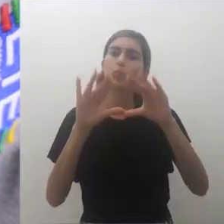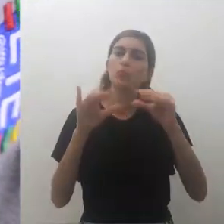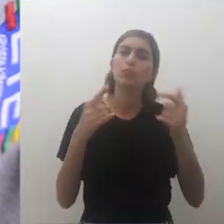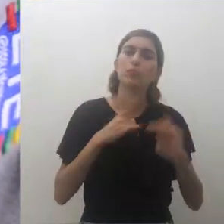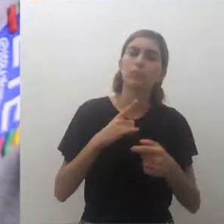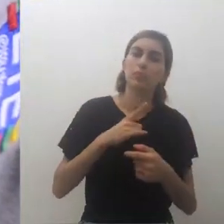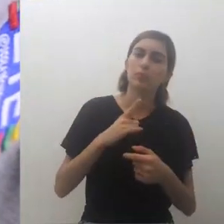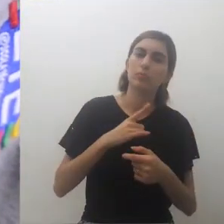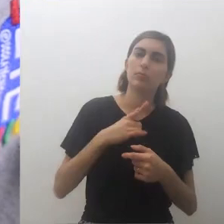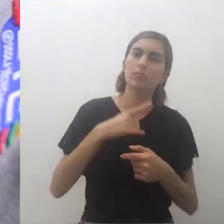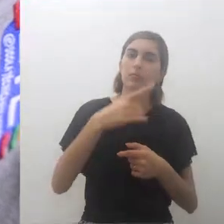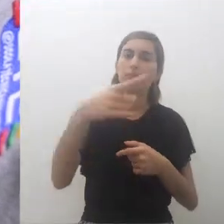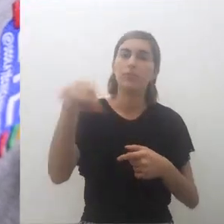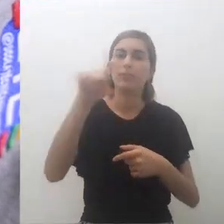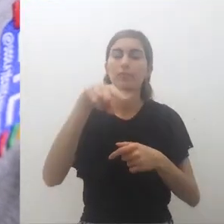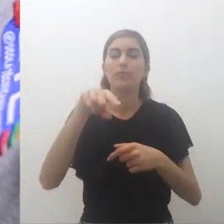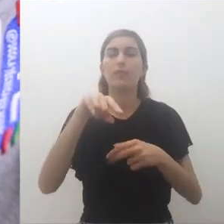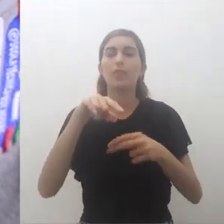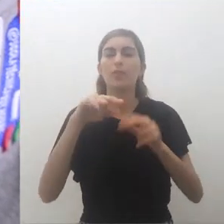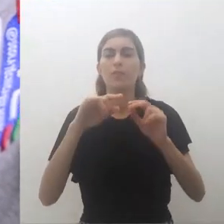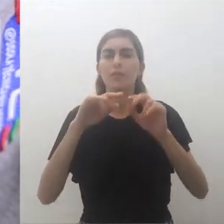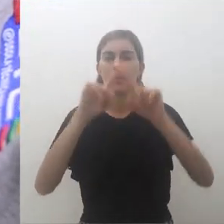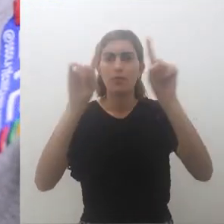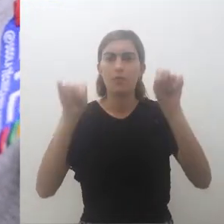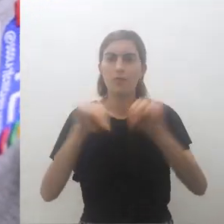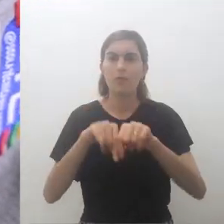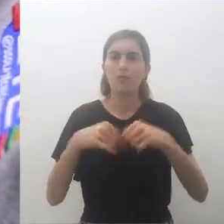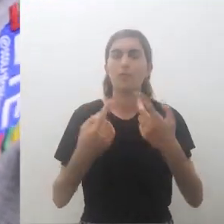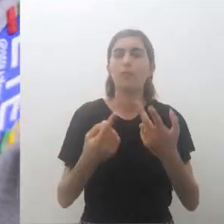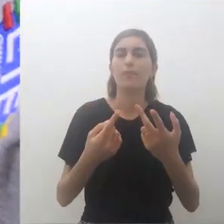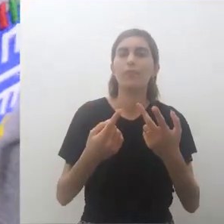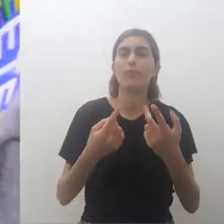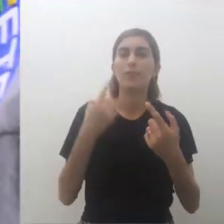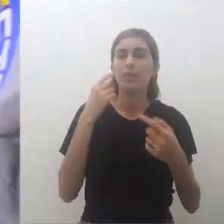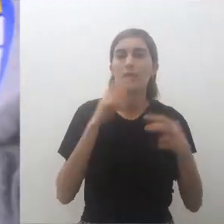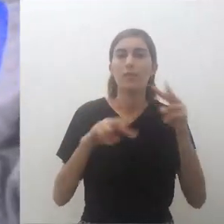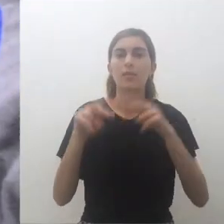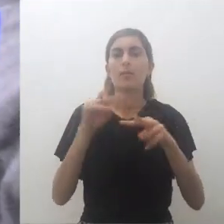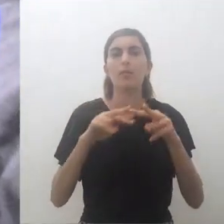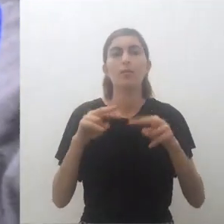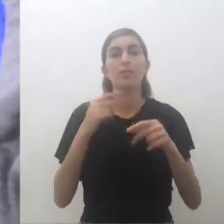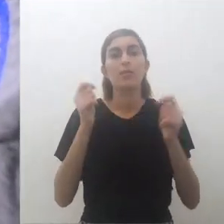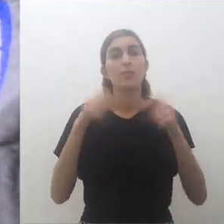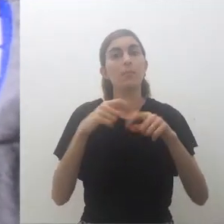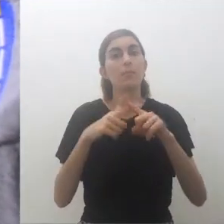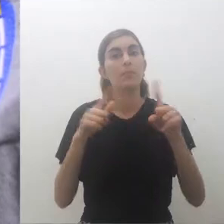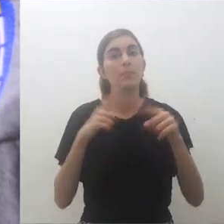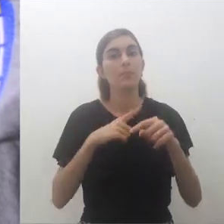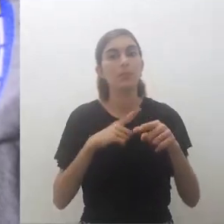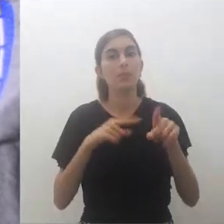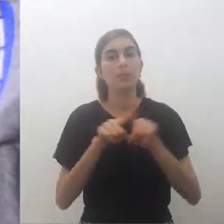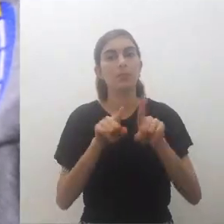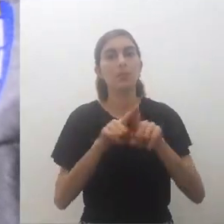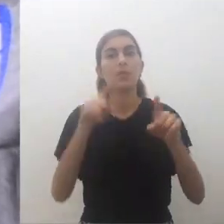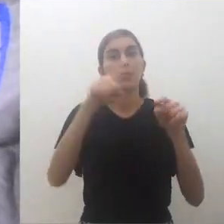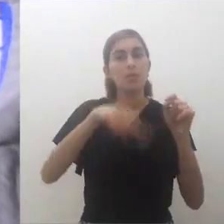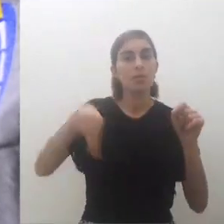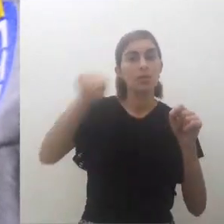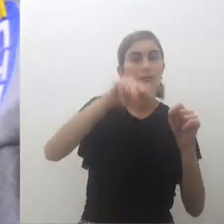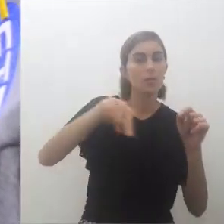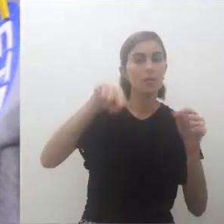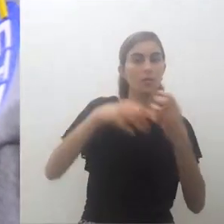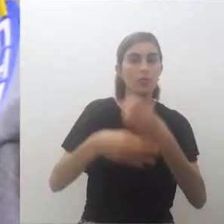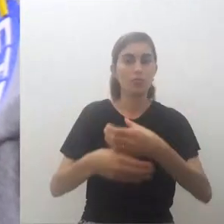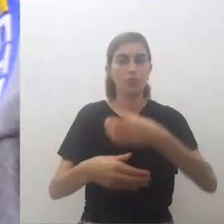aqui muitas formas retangulares, né? Mas temos também formas circulares,